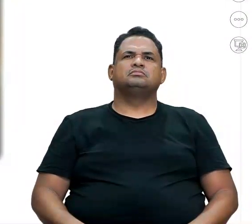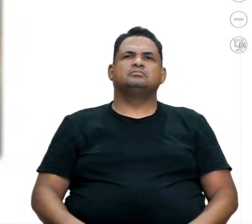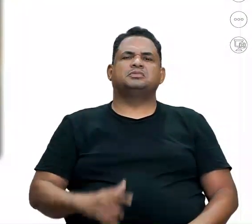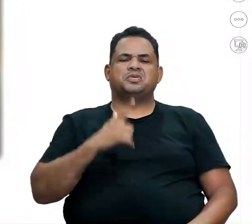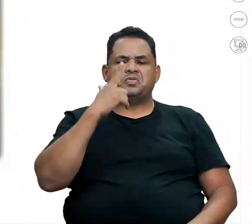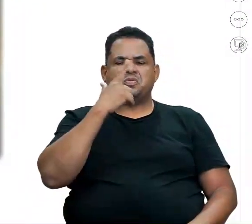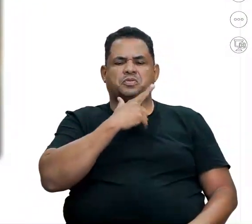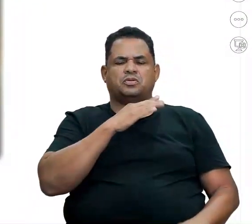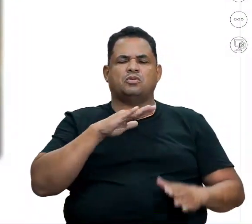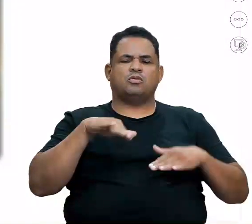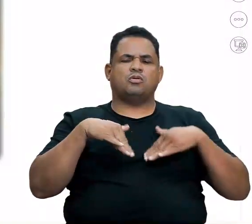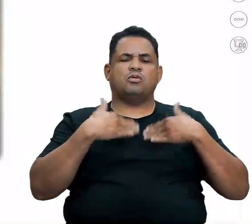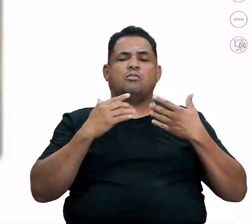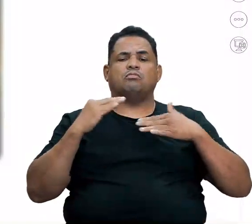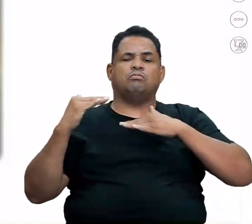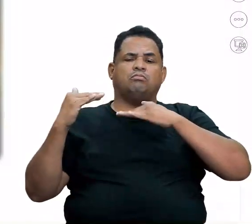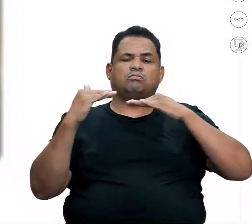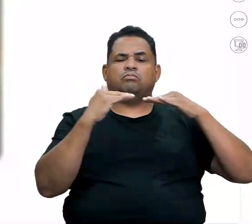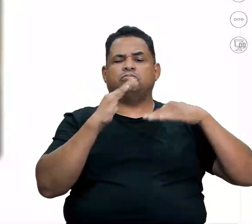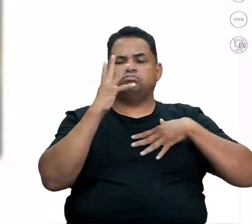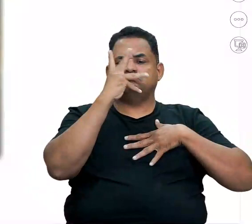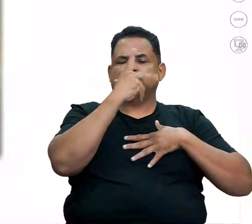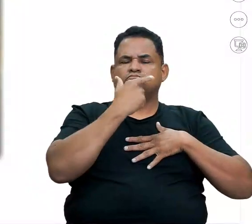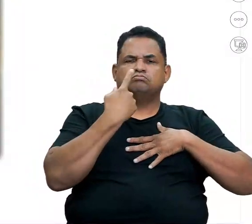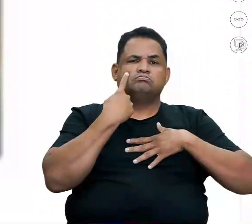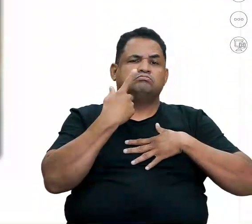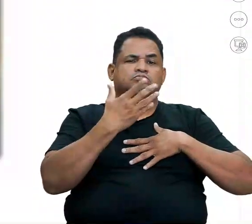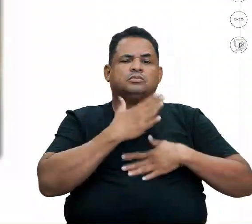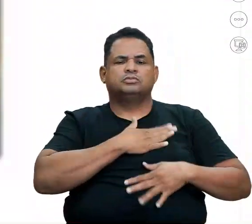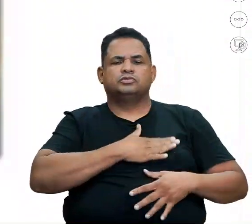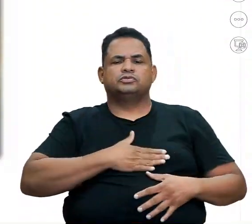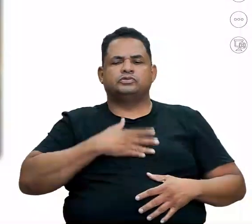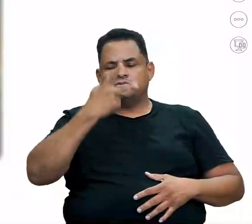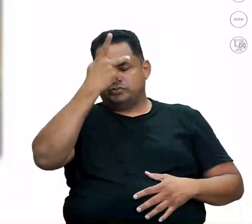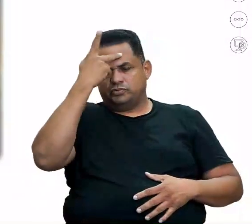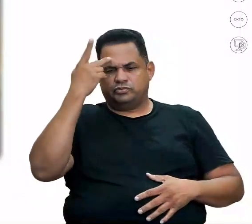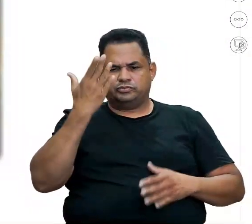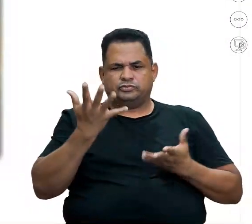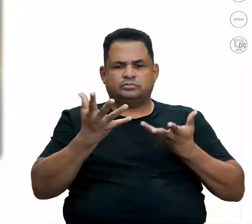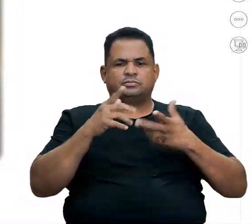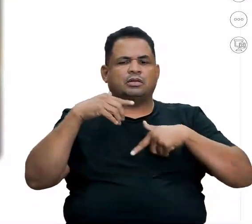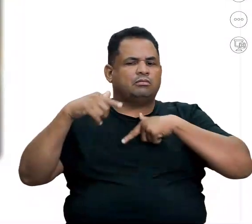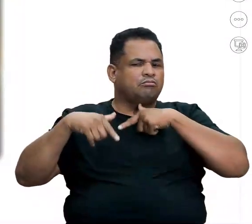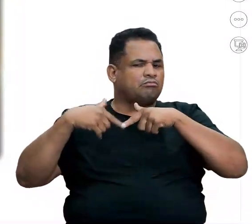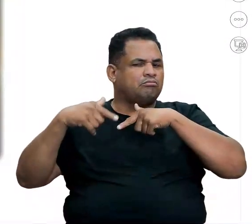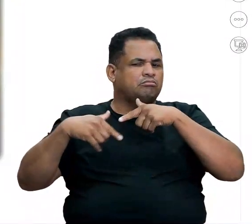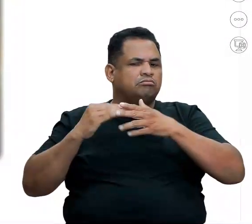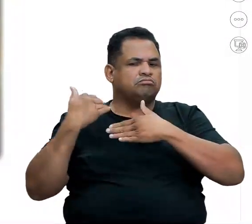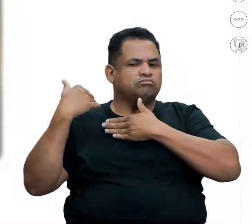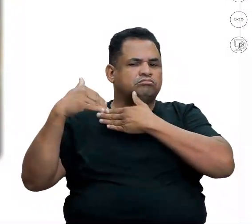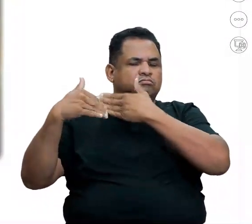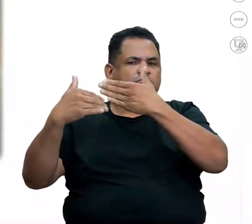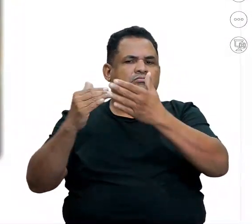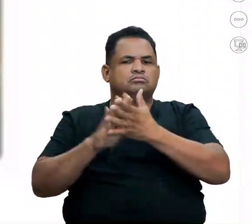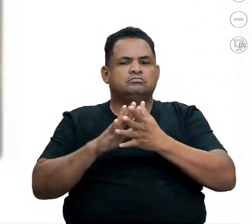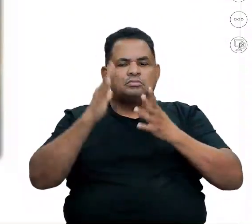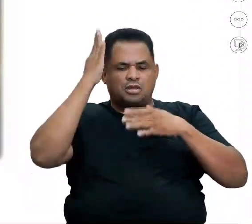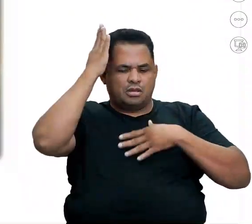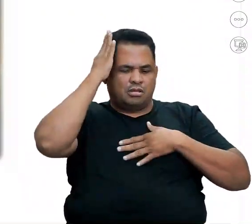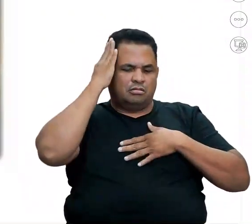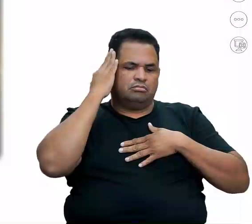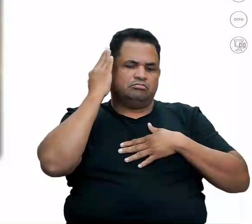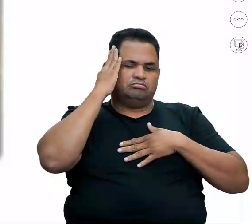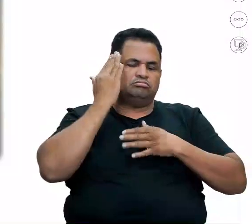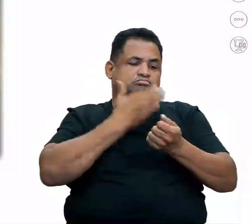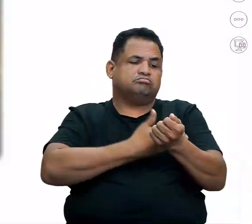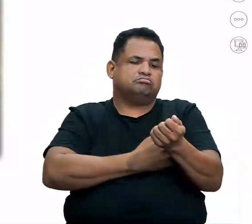Qual é o padrão que as pessoas gostam de ver e acaba sendo reproduzido dentro da sociedade? O cabelo liso, a pessoa branca,